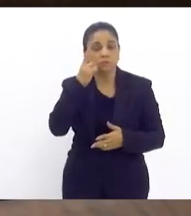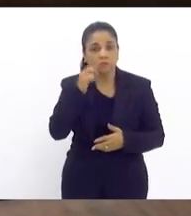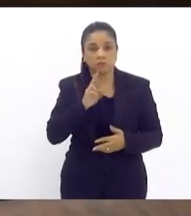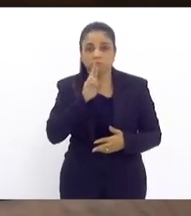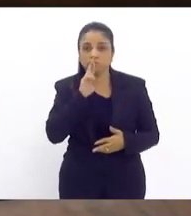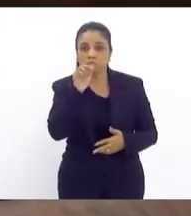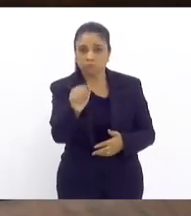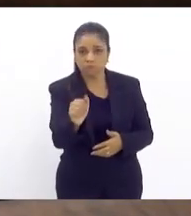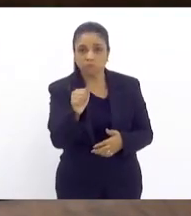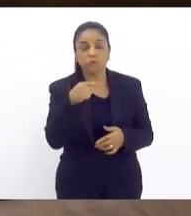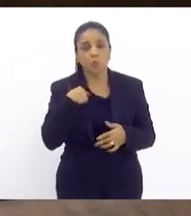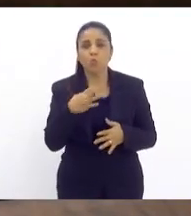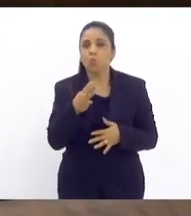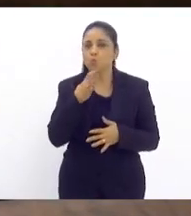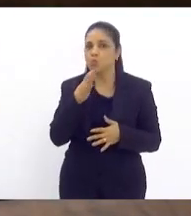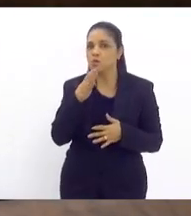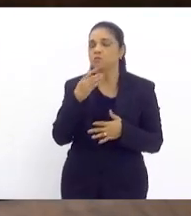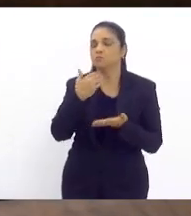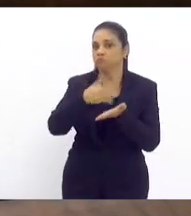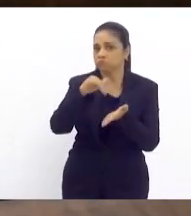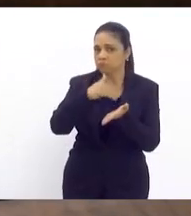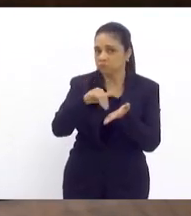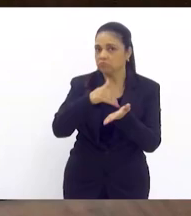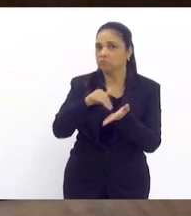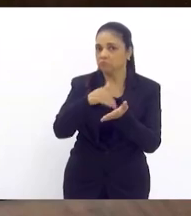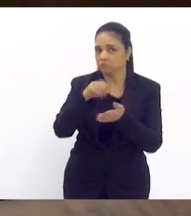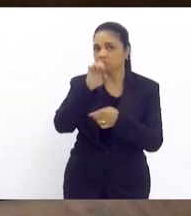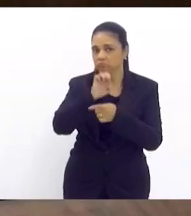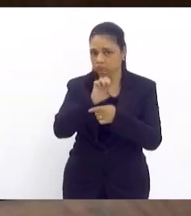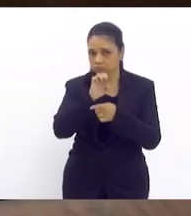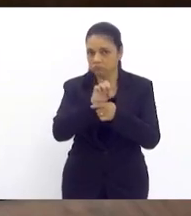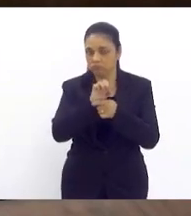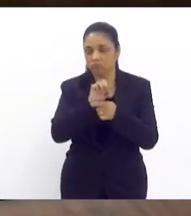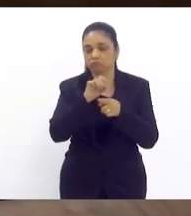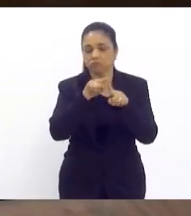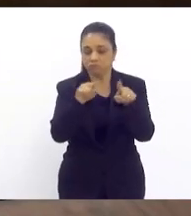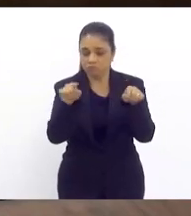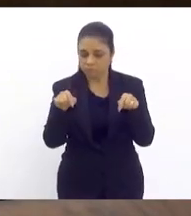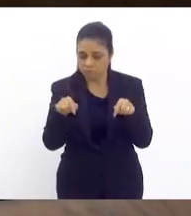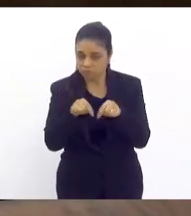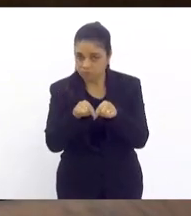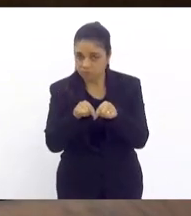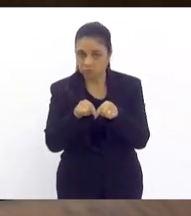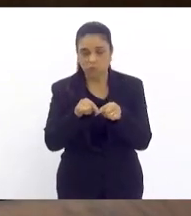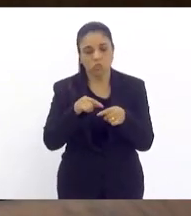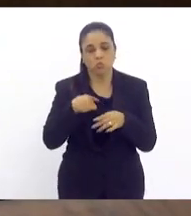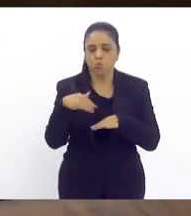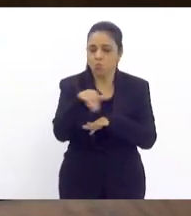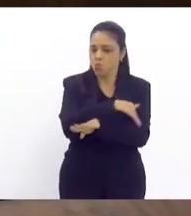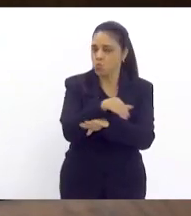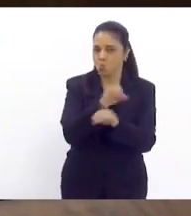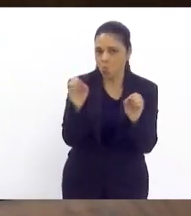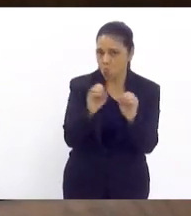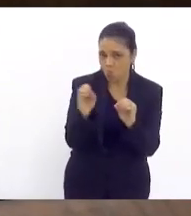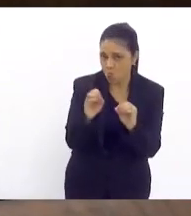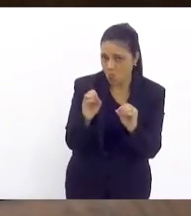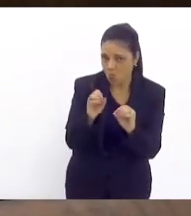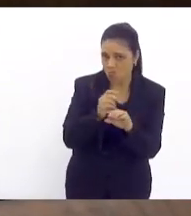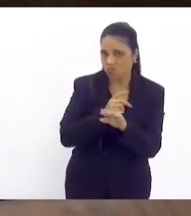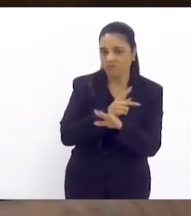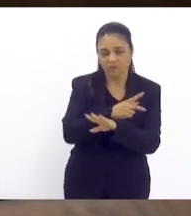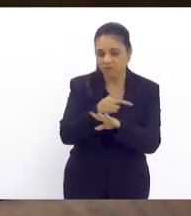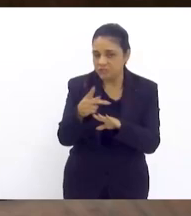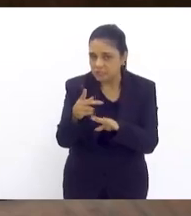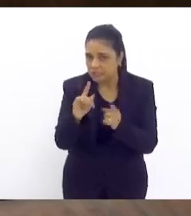conheço muitos secretário de estado São secretários de gabinete não rodam as ruas não rodam as cidades não estão